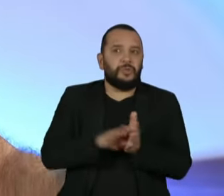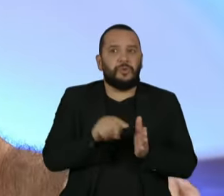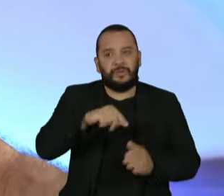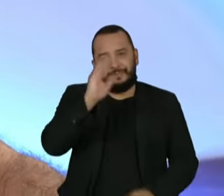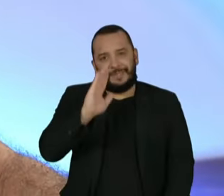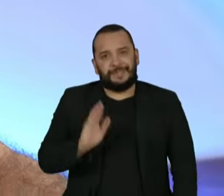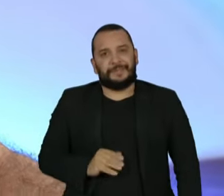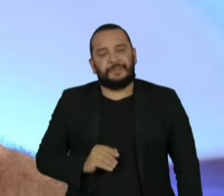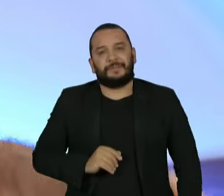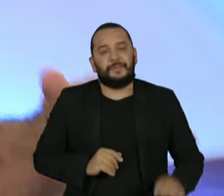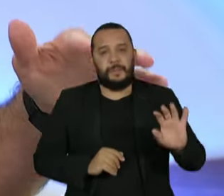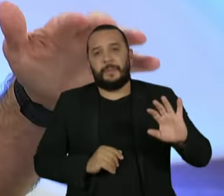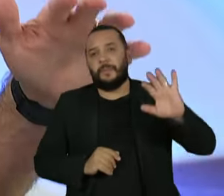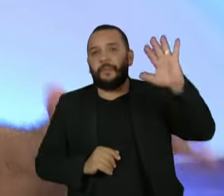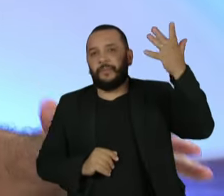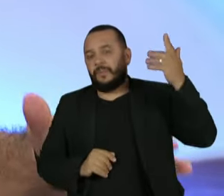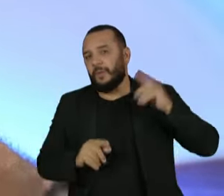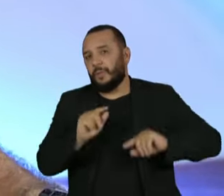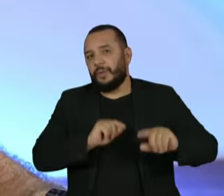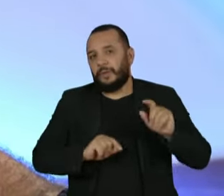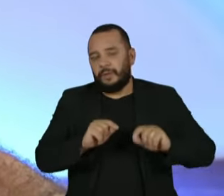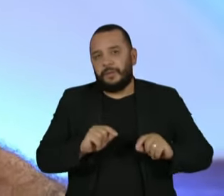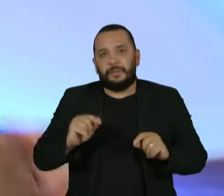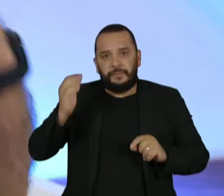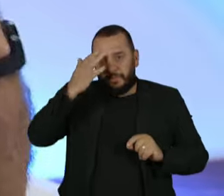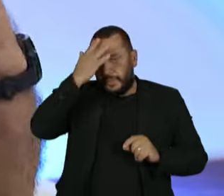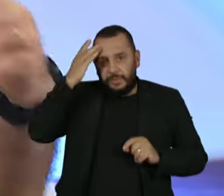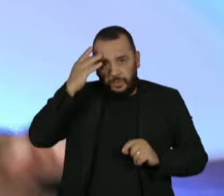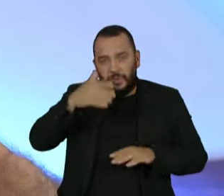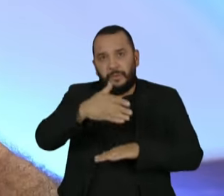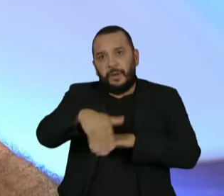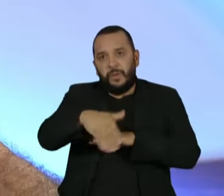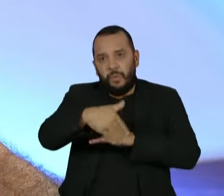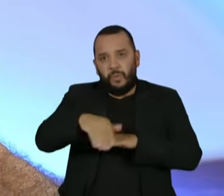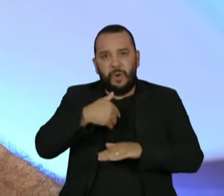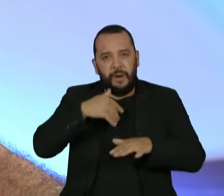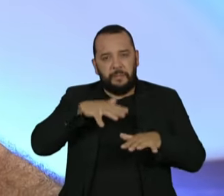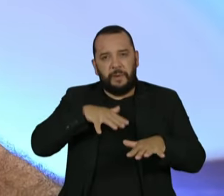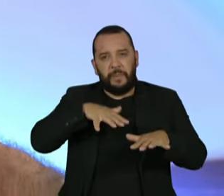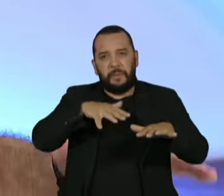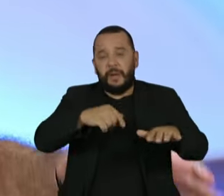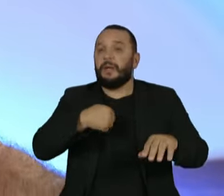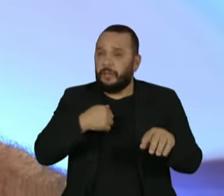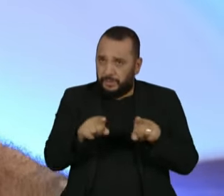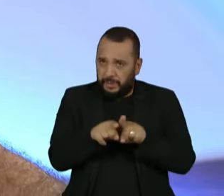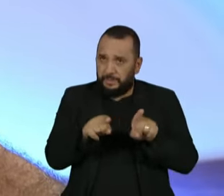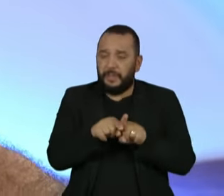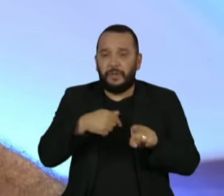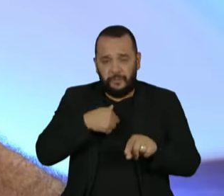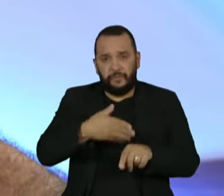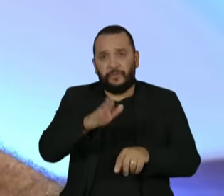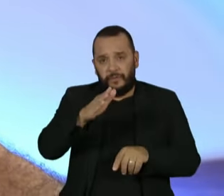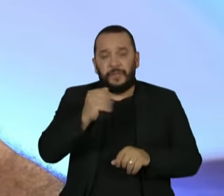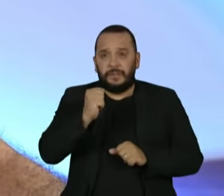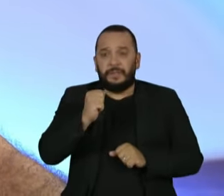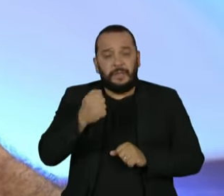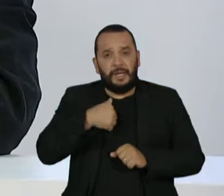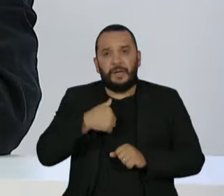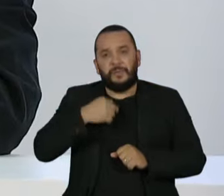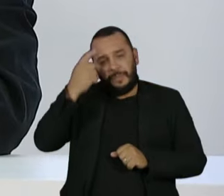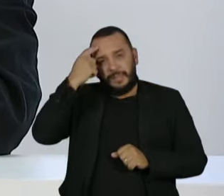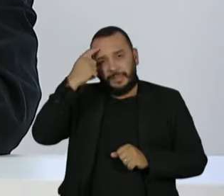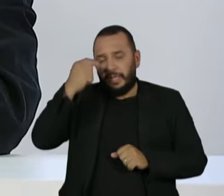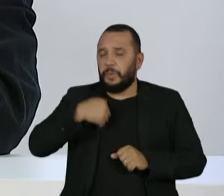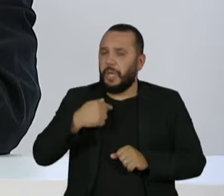aconteceu que bando de gente foi para Rua eu inclusive para dizer o seguinte a internet vai resolver todos os nossos